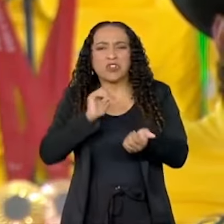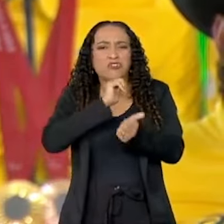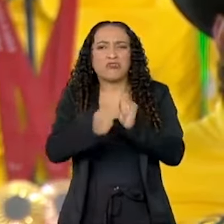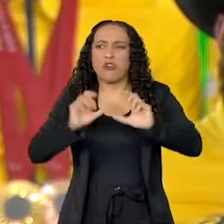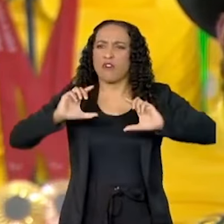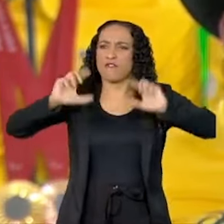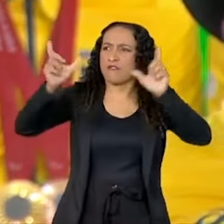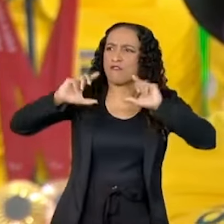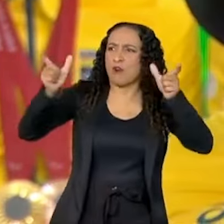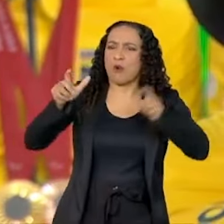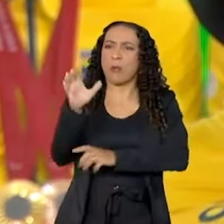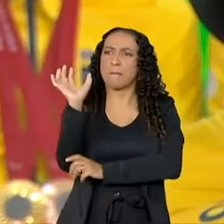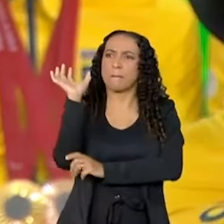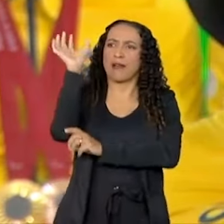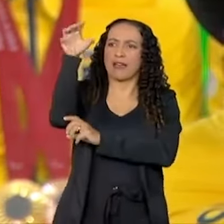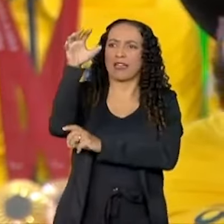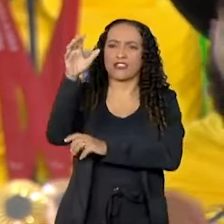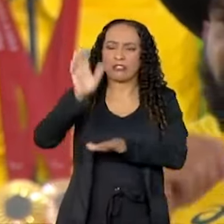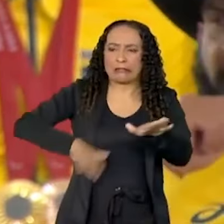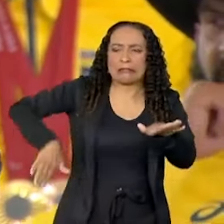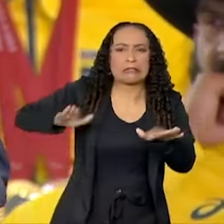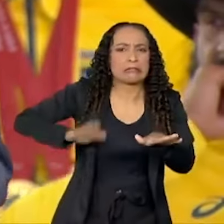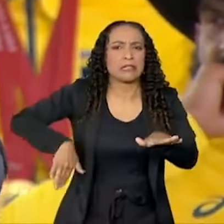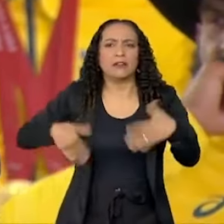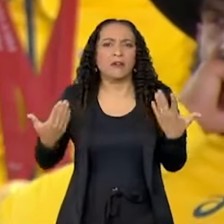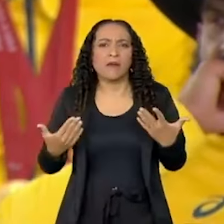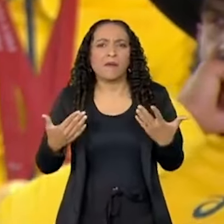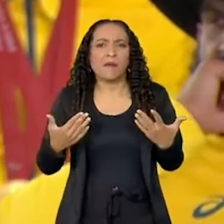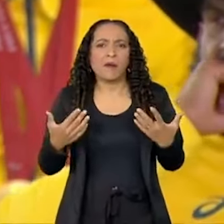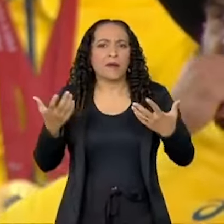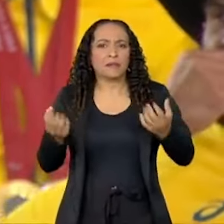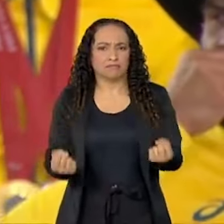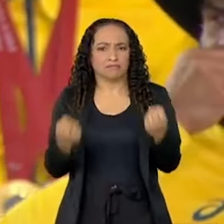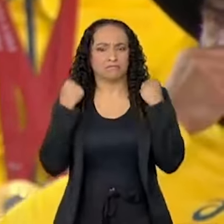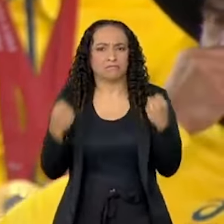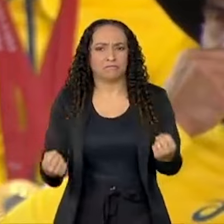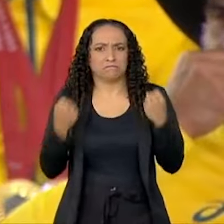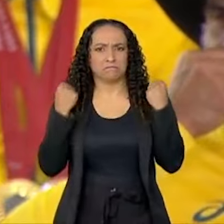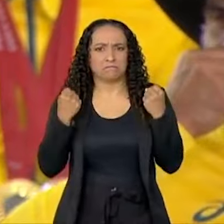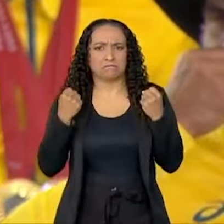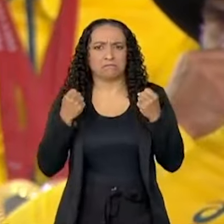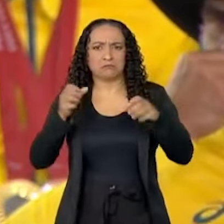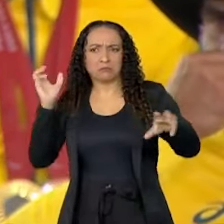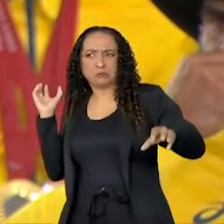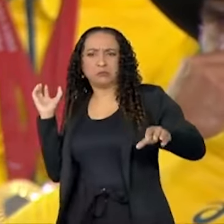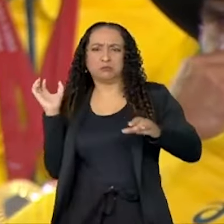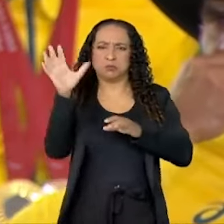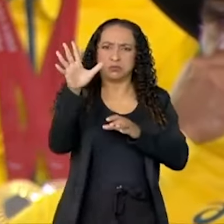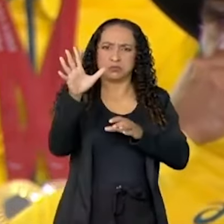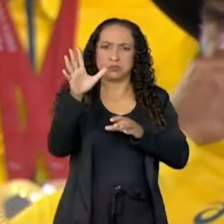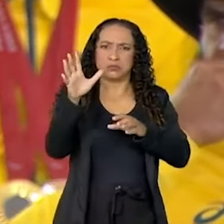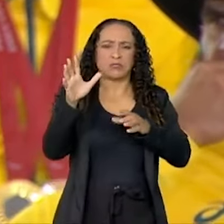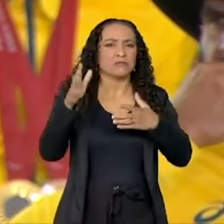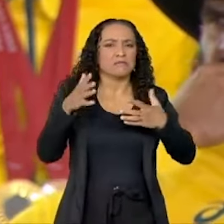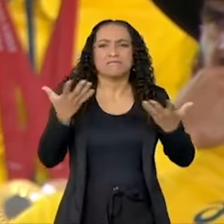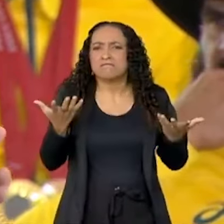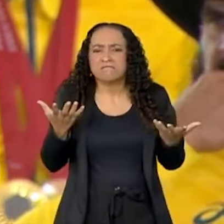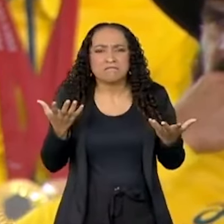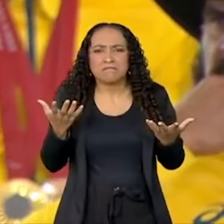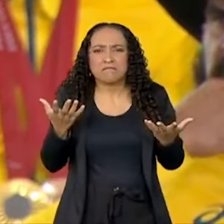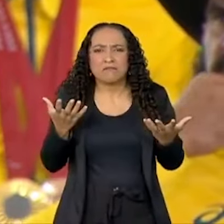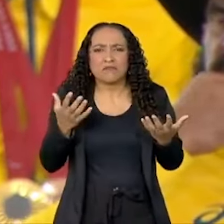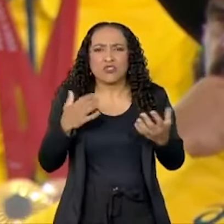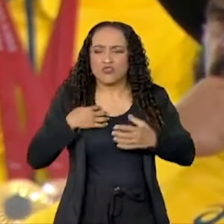vôlei, seja um jogo de basquete, seja natação, seja halterofilismo, seja arremesso de dados, seja, sabe,